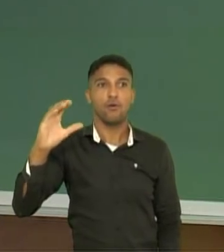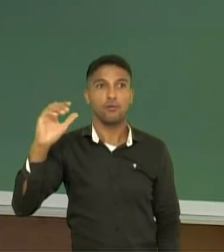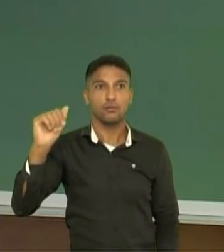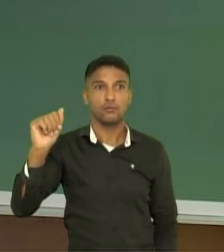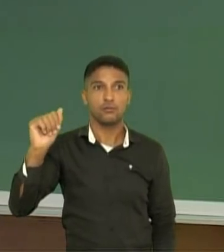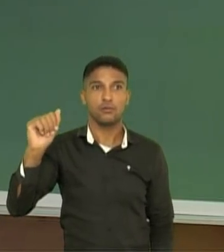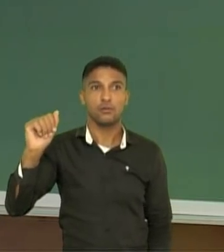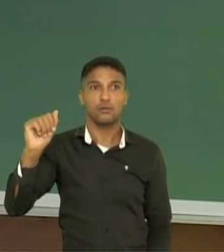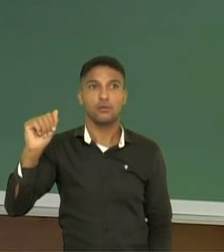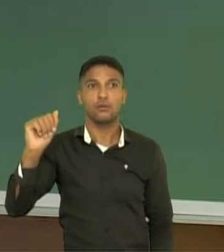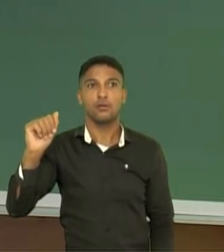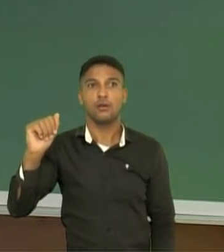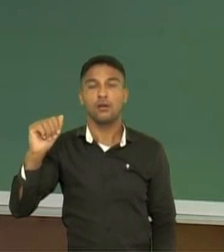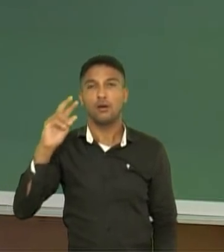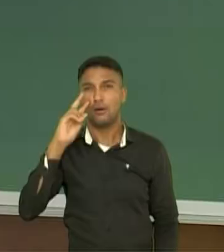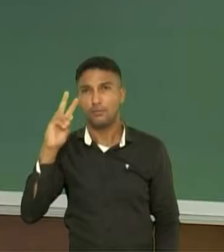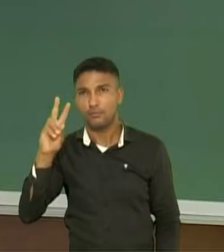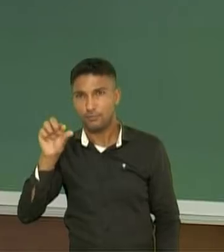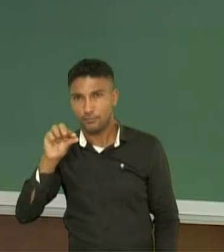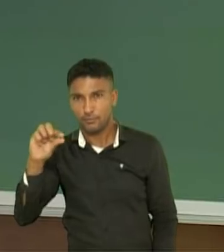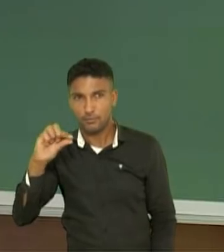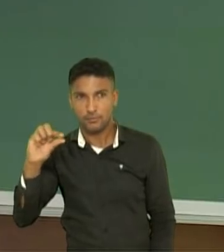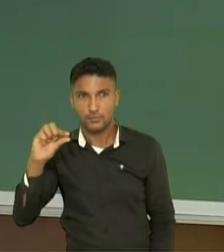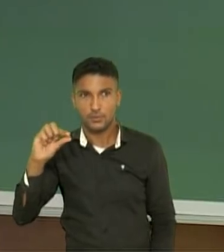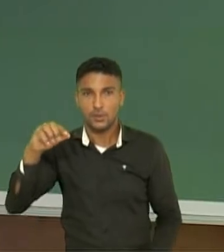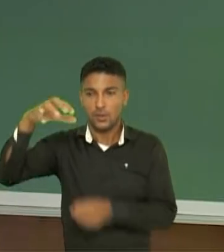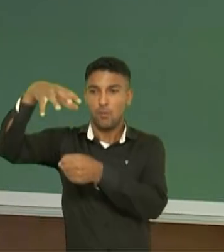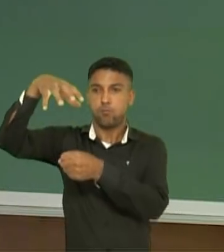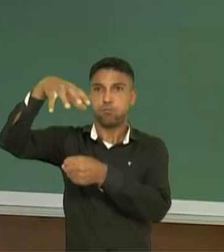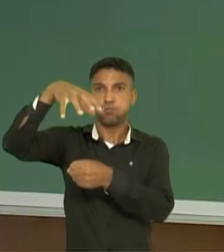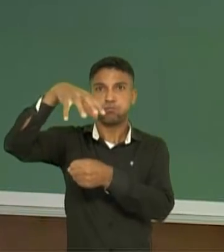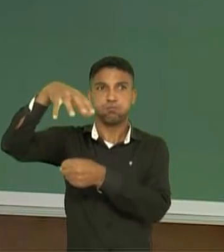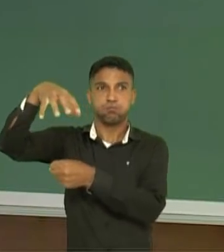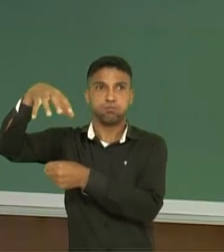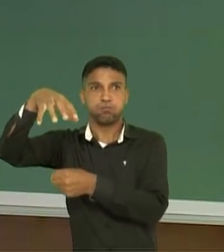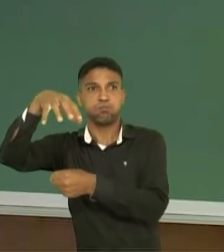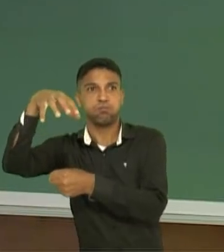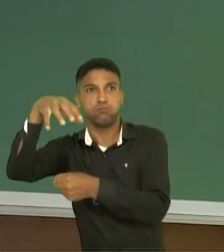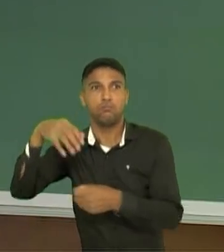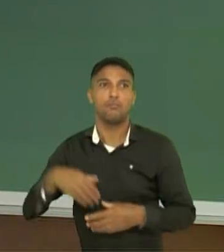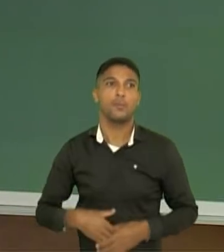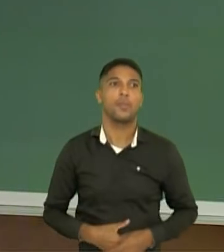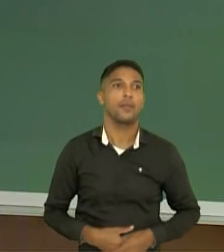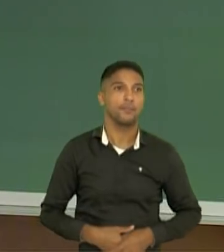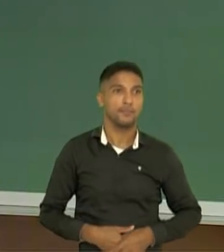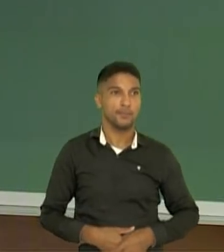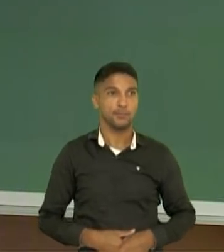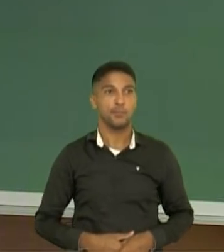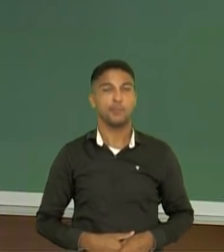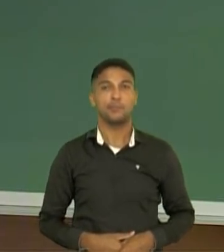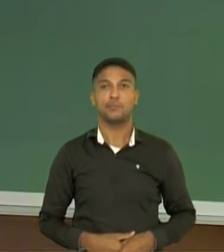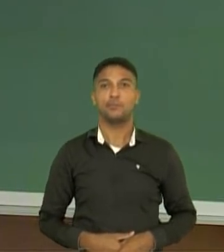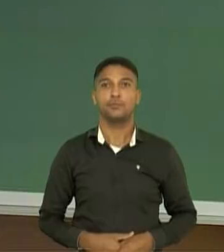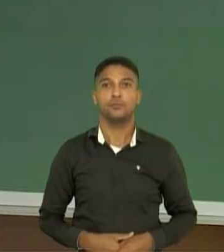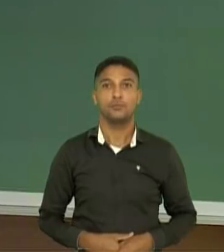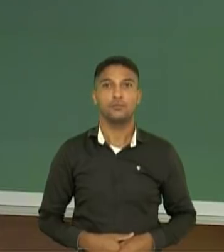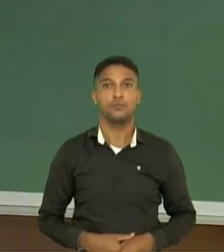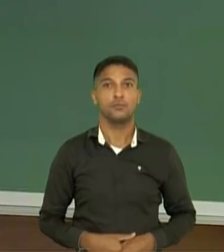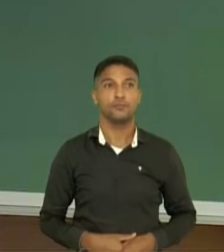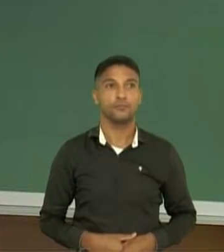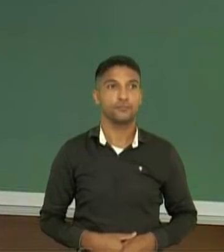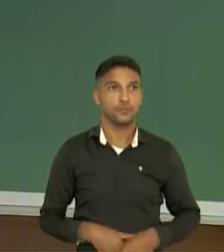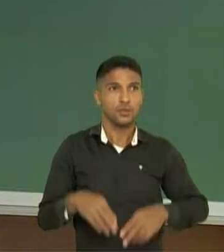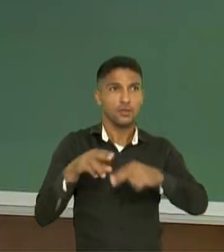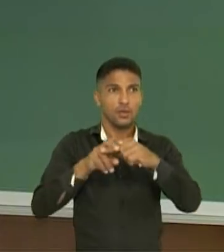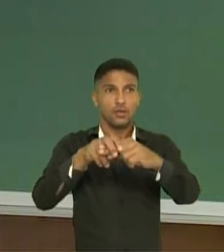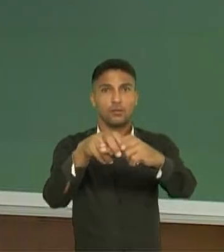de uma grande massa, consegue flutuar sobre a água, certo? Bem, para isso,